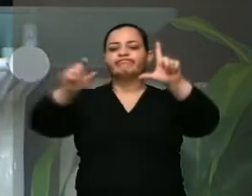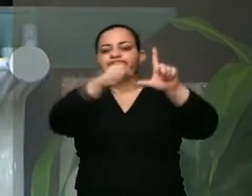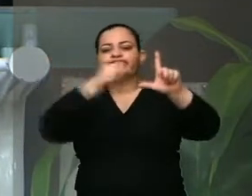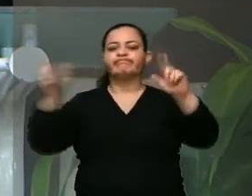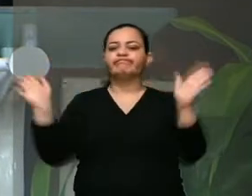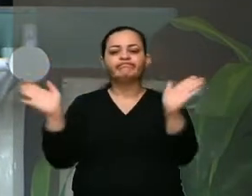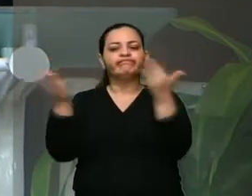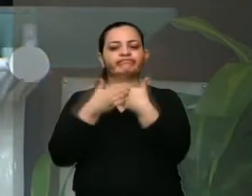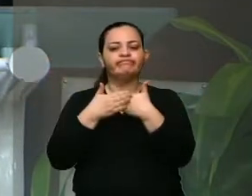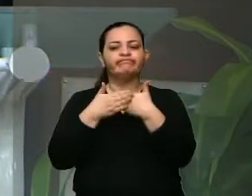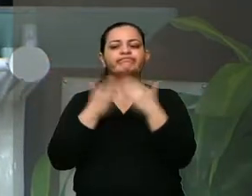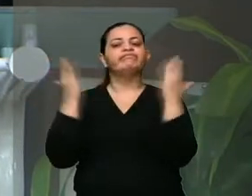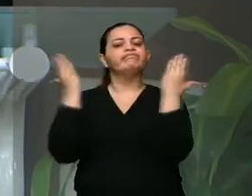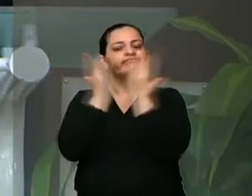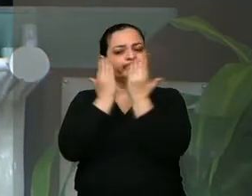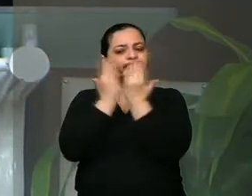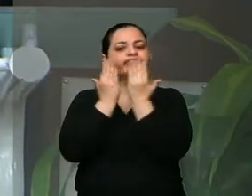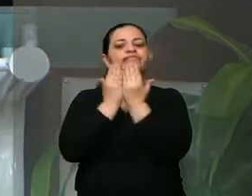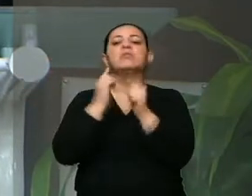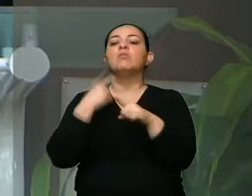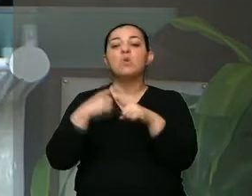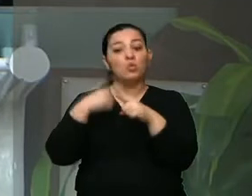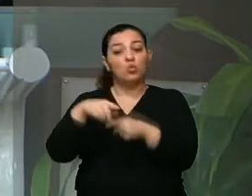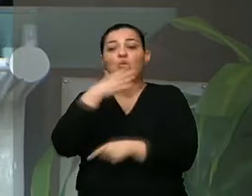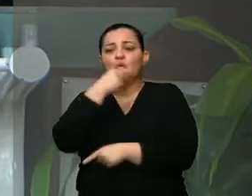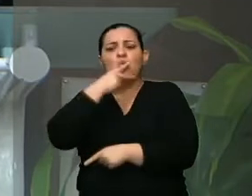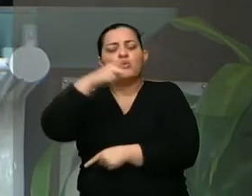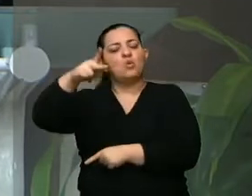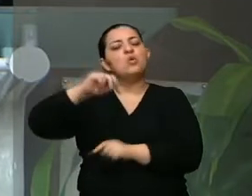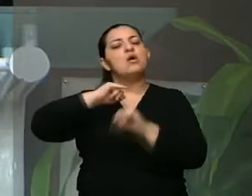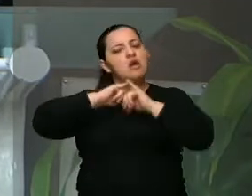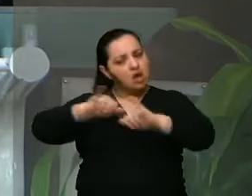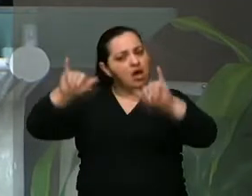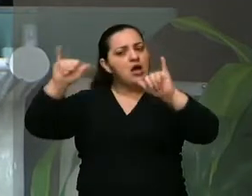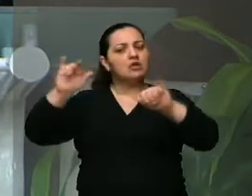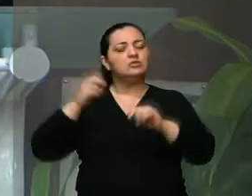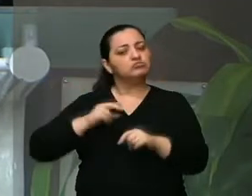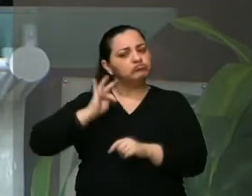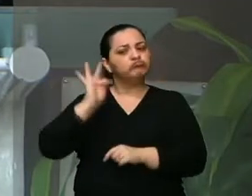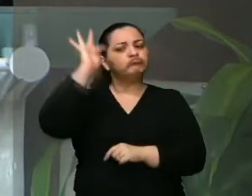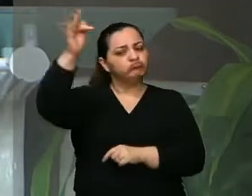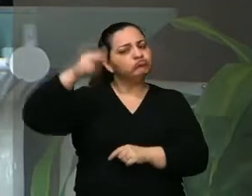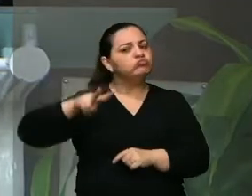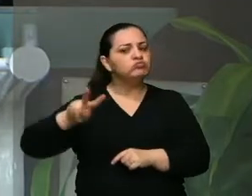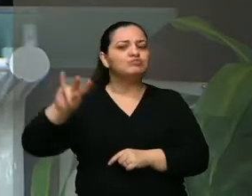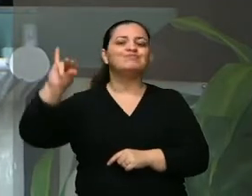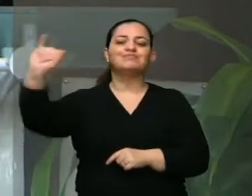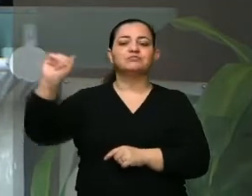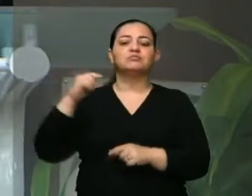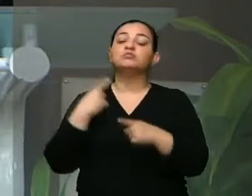fechada que o profeta disse que vai ser assim porque nós não vamos